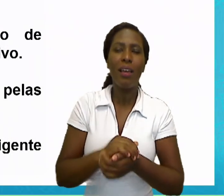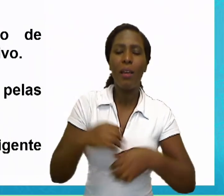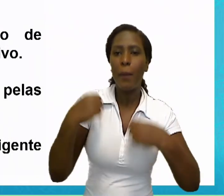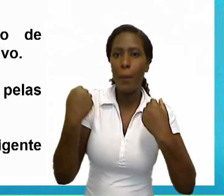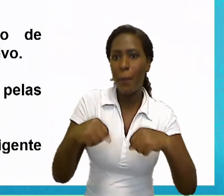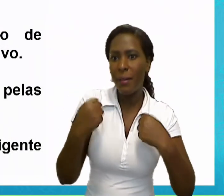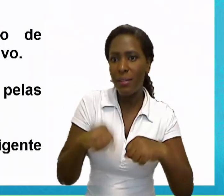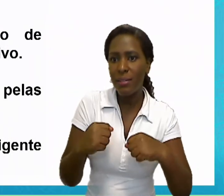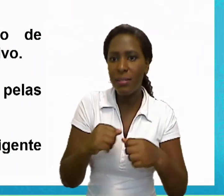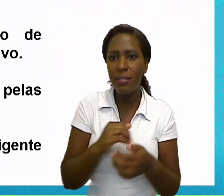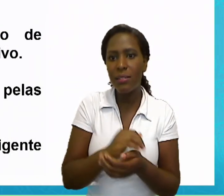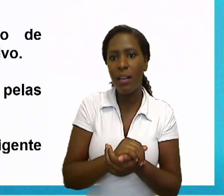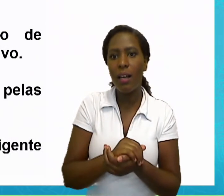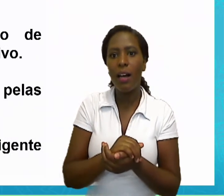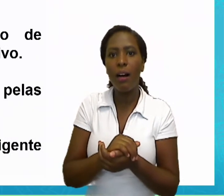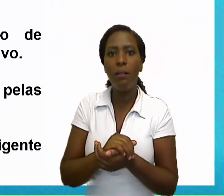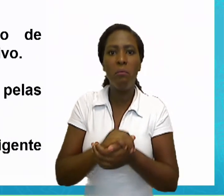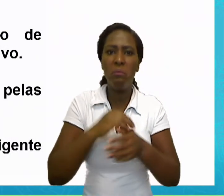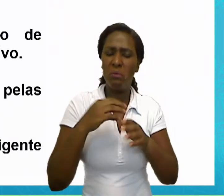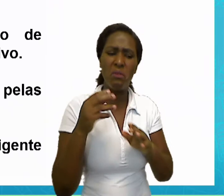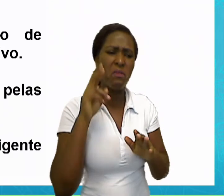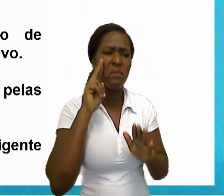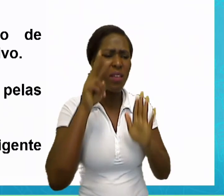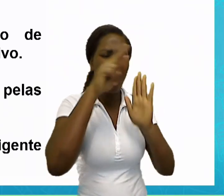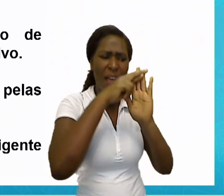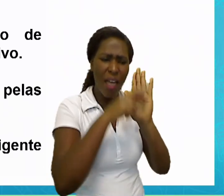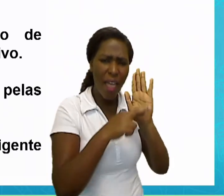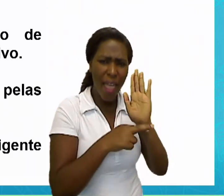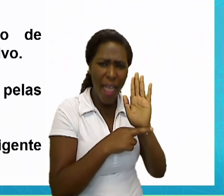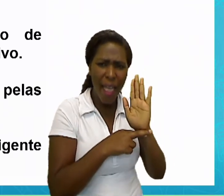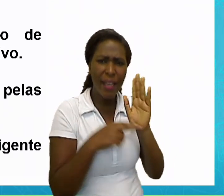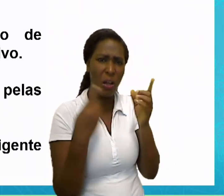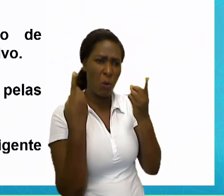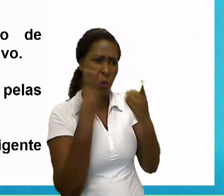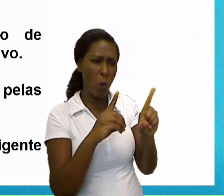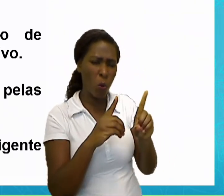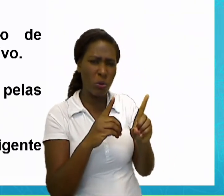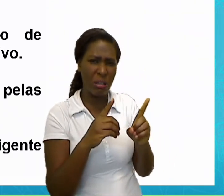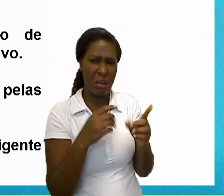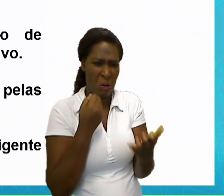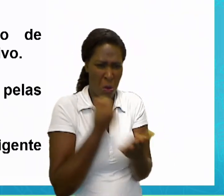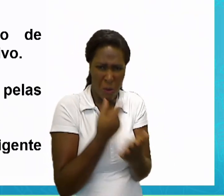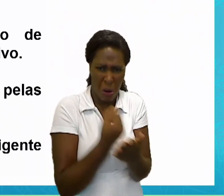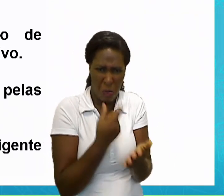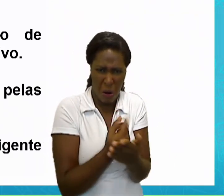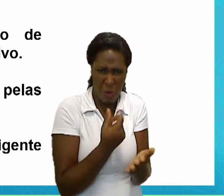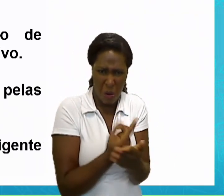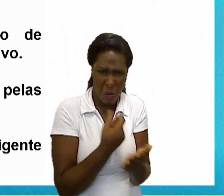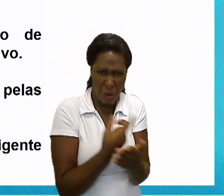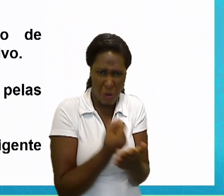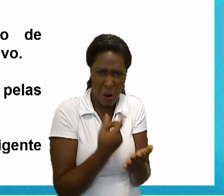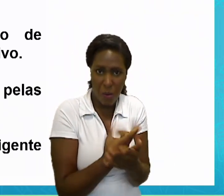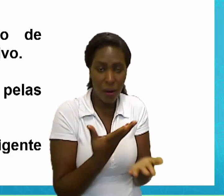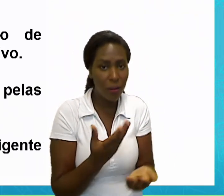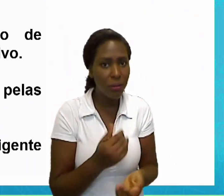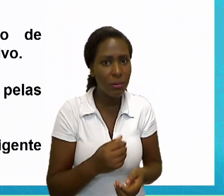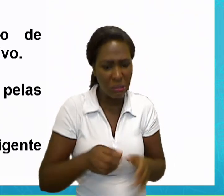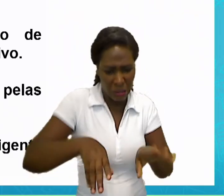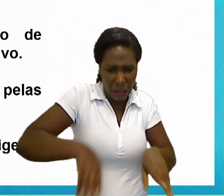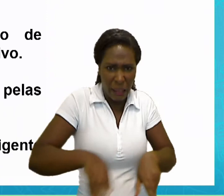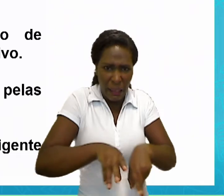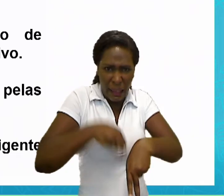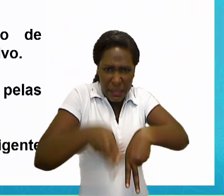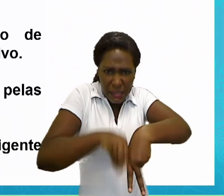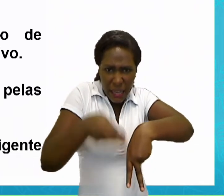exagerado? Não, errado. É exatamente ali trata de uma questão que fala que leve você a consumir,